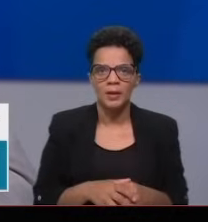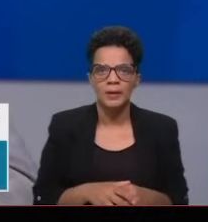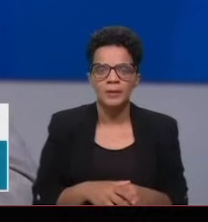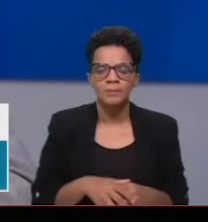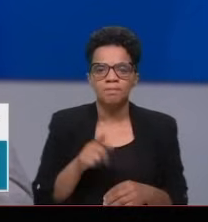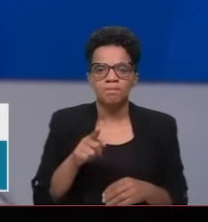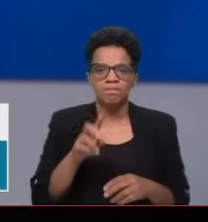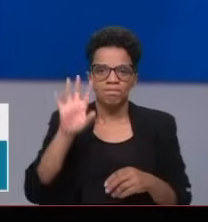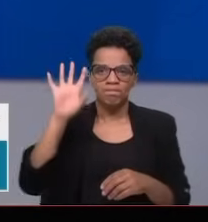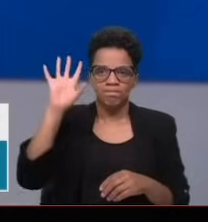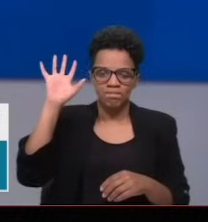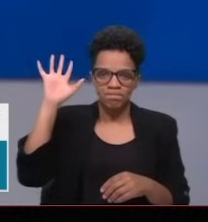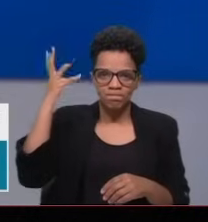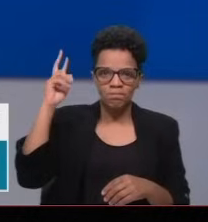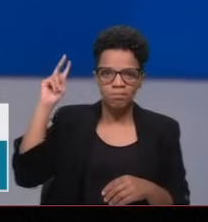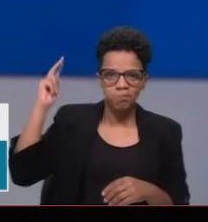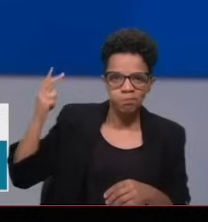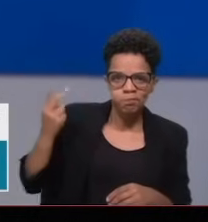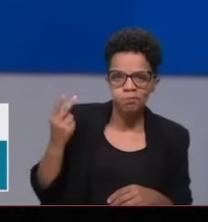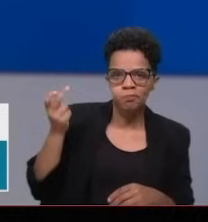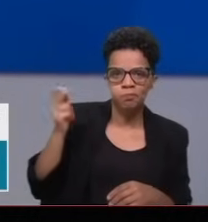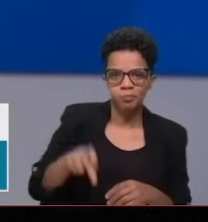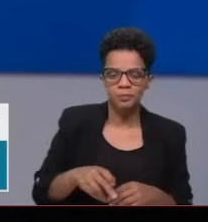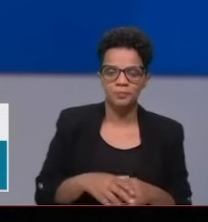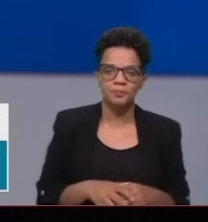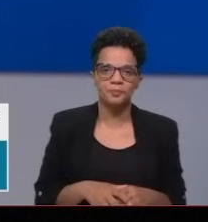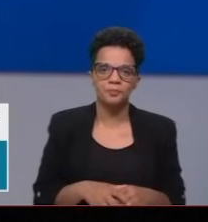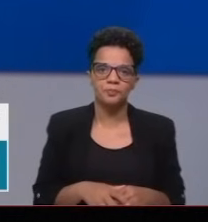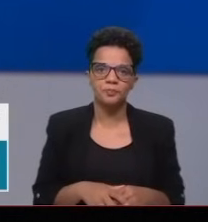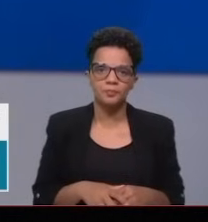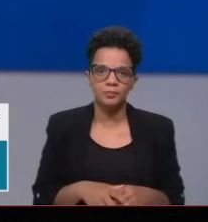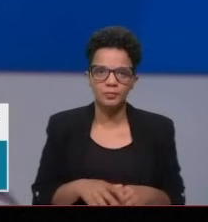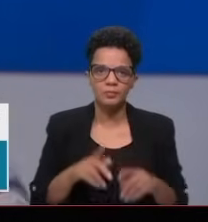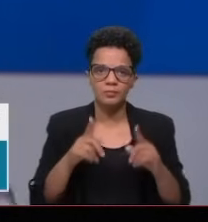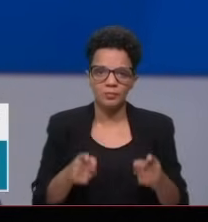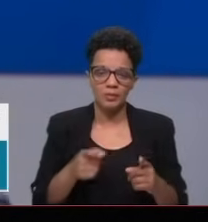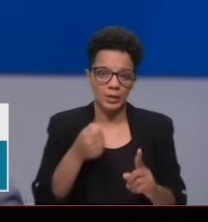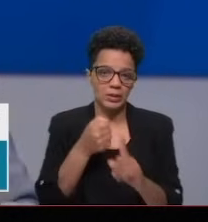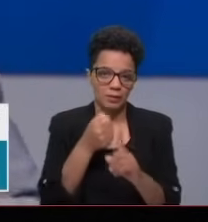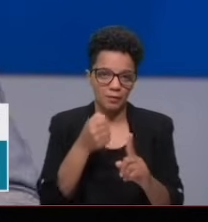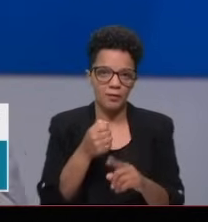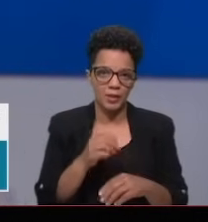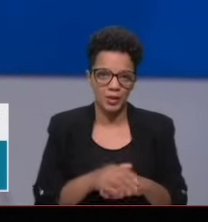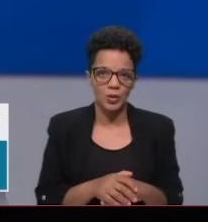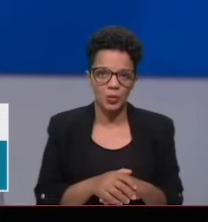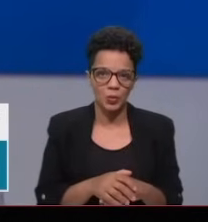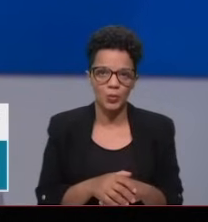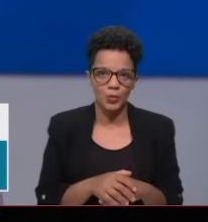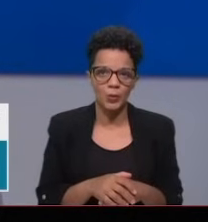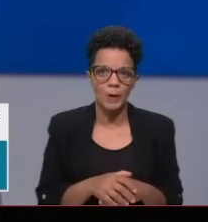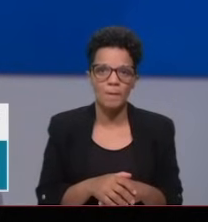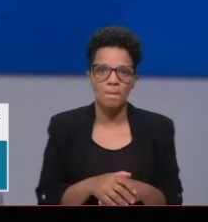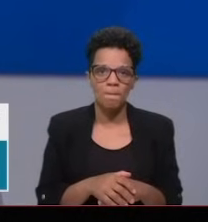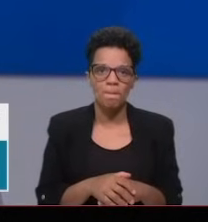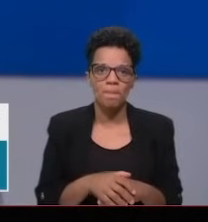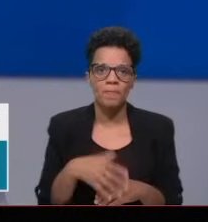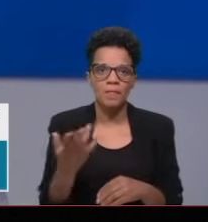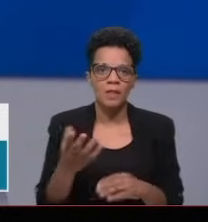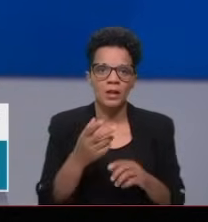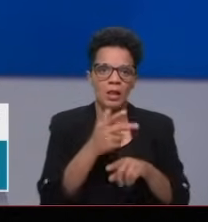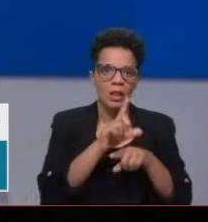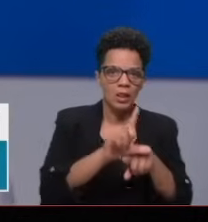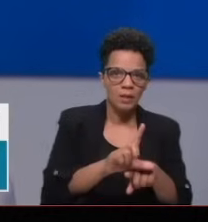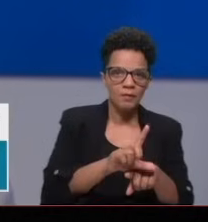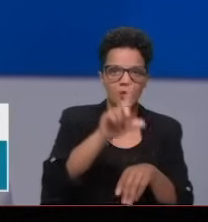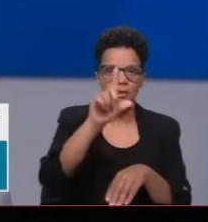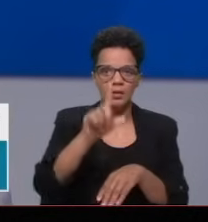transição climática da começava com um desafio ao Francisco e ao Pedro que possam distinguir aos olhos dos